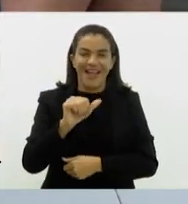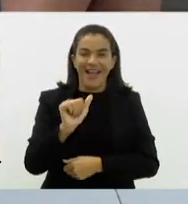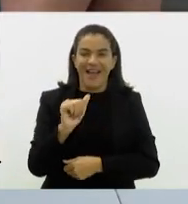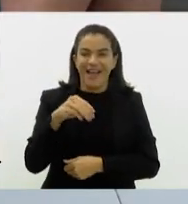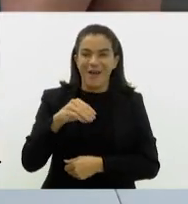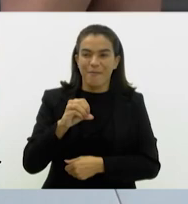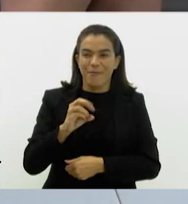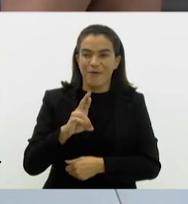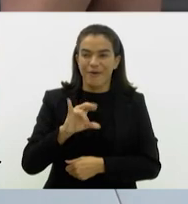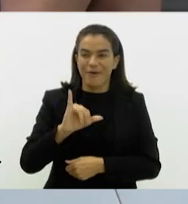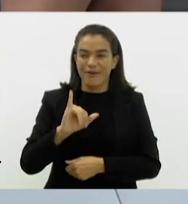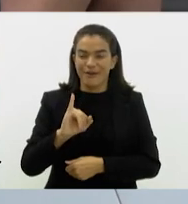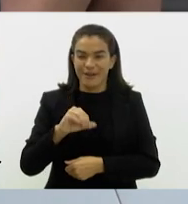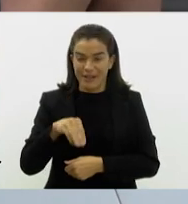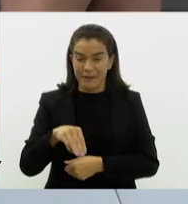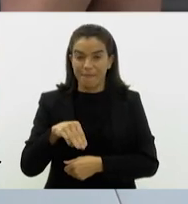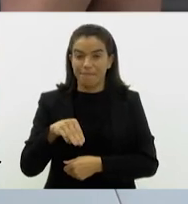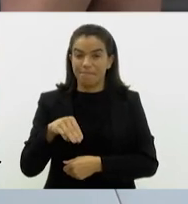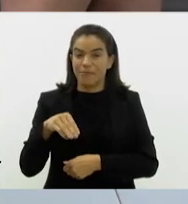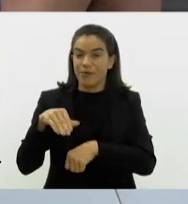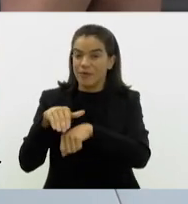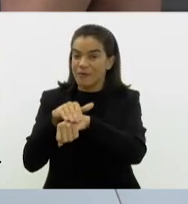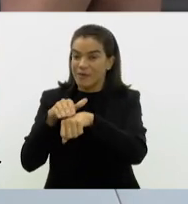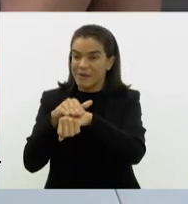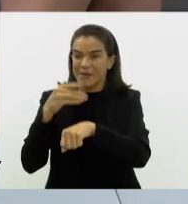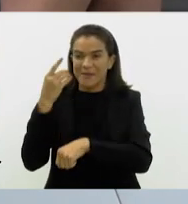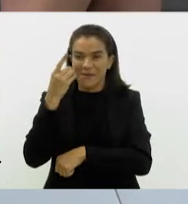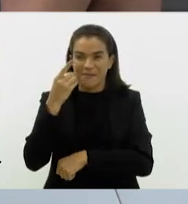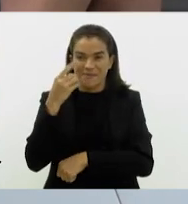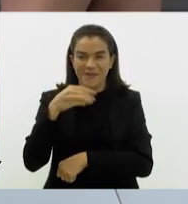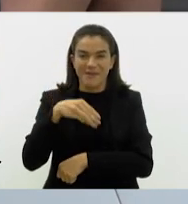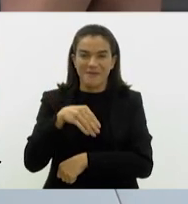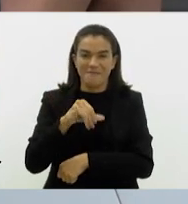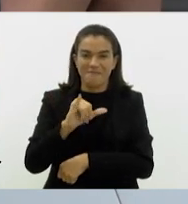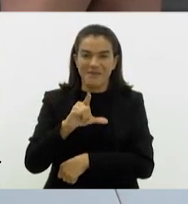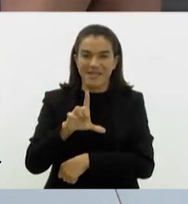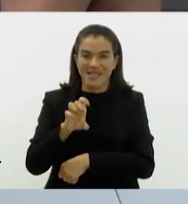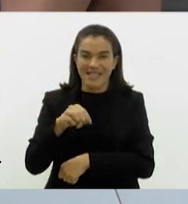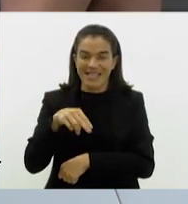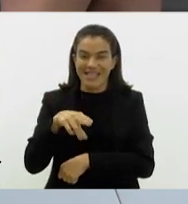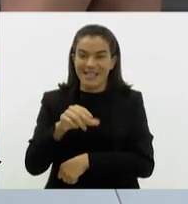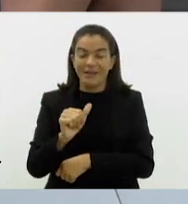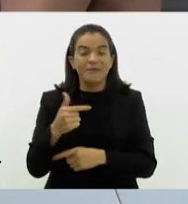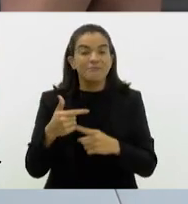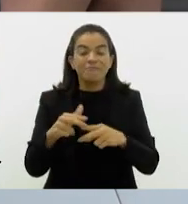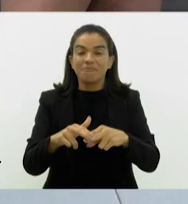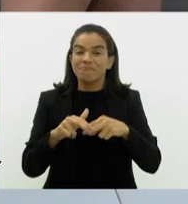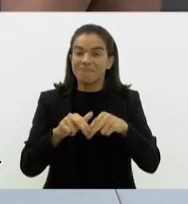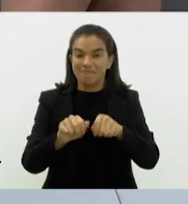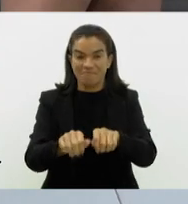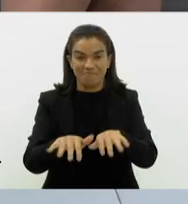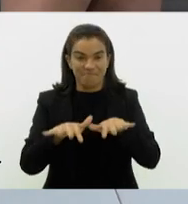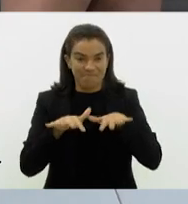para entrar em litígio com a deputada Milena, porque o plenário e a CCJ têm que